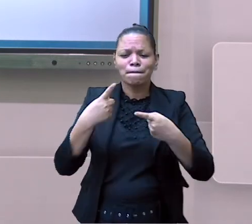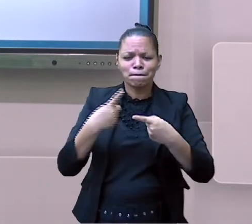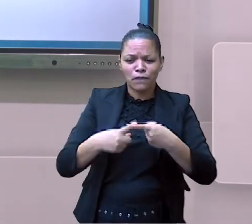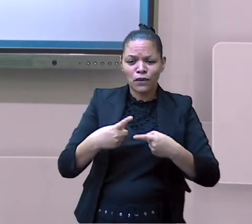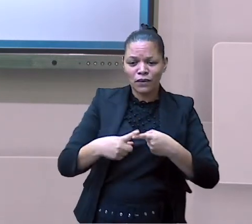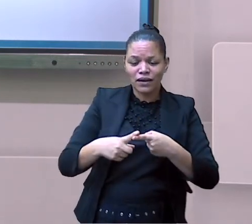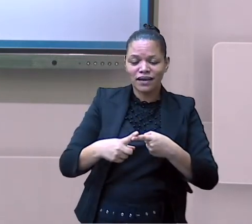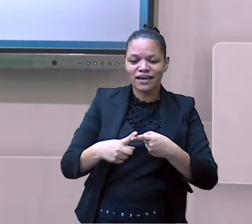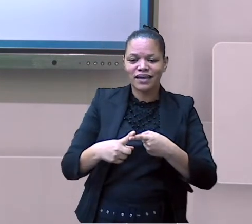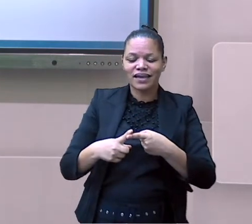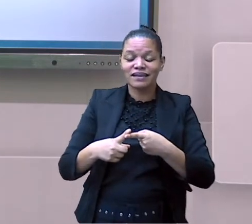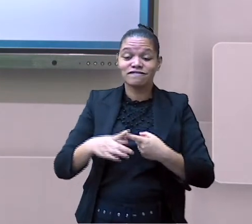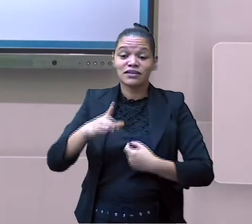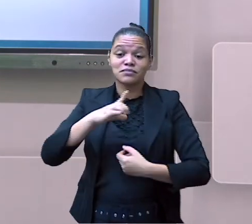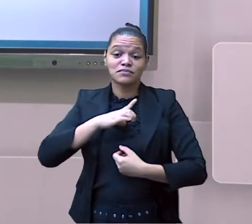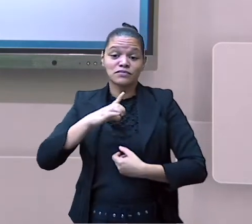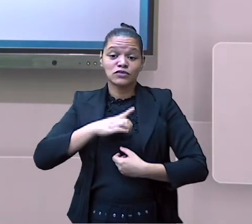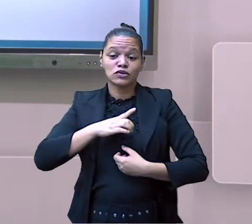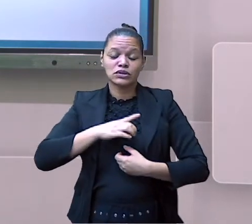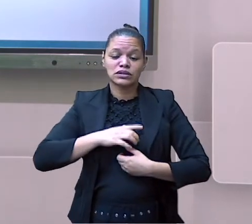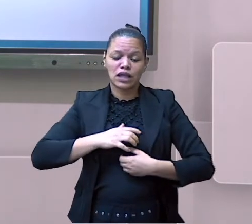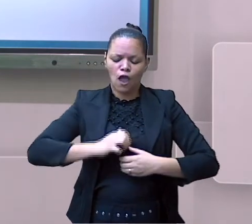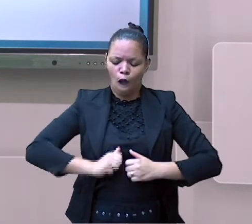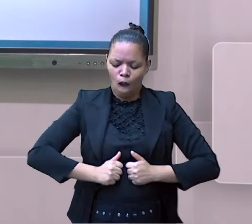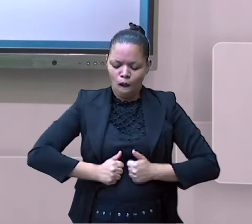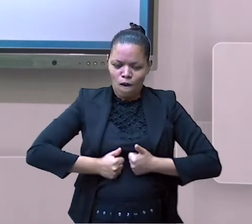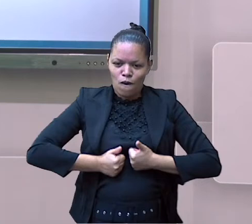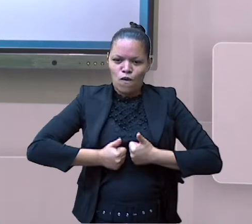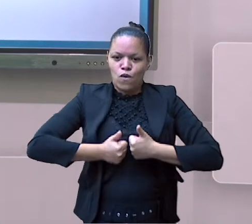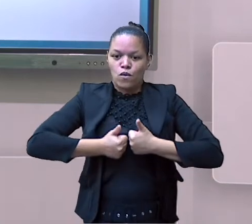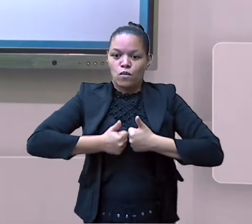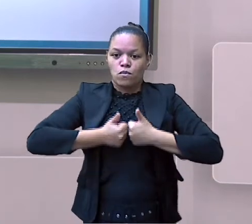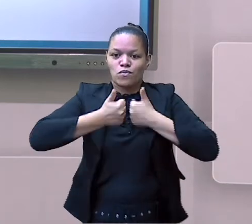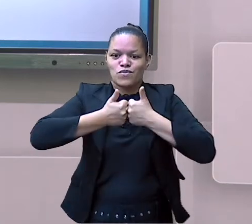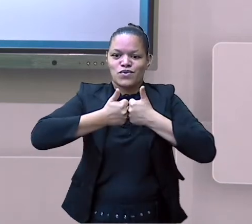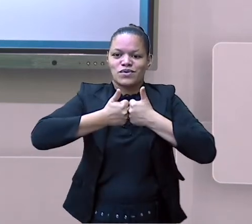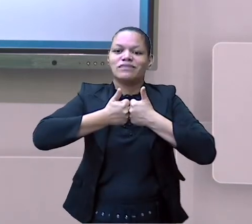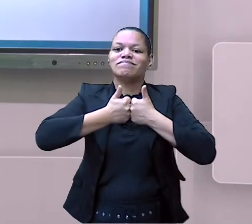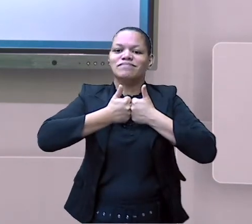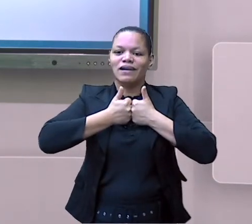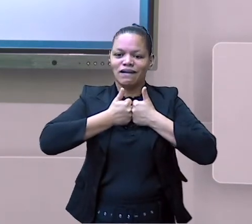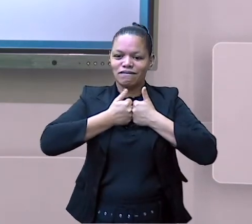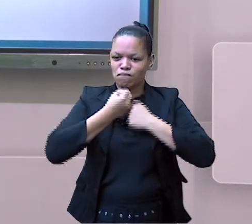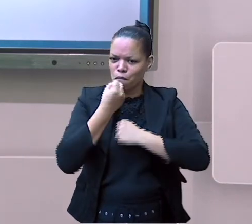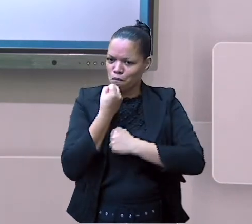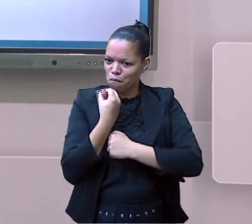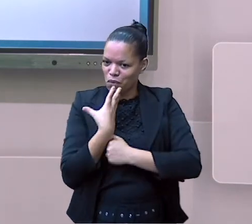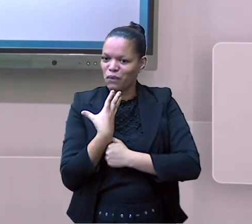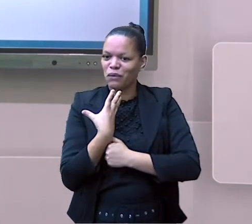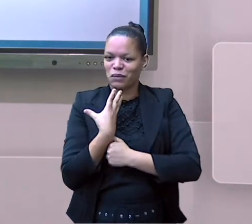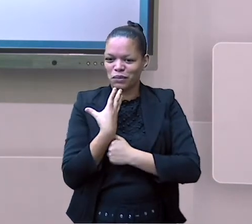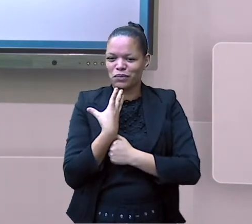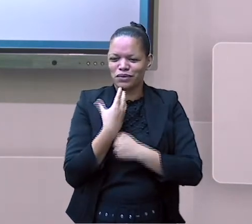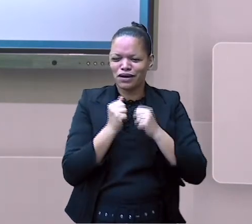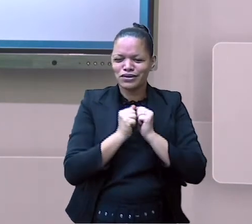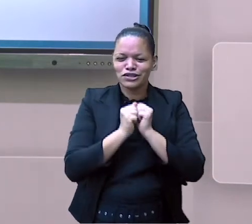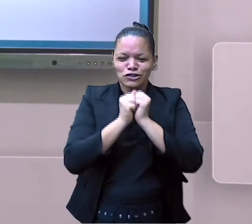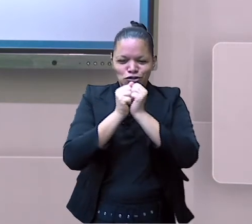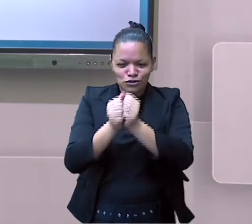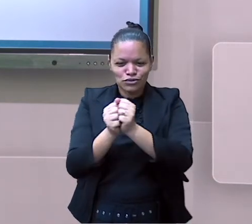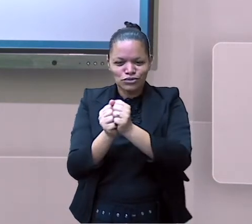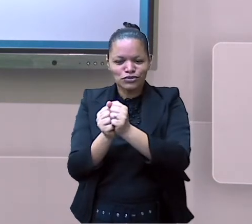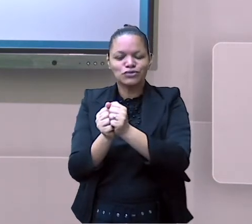imunização junto com a vitamina da fruta, junto com as proteínas que a gente tem também